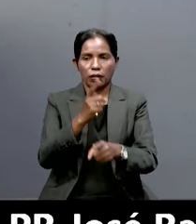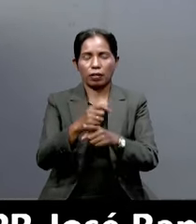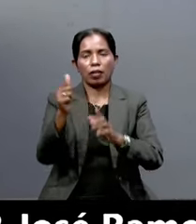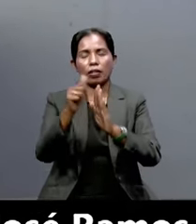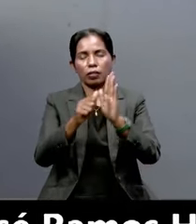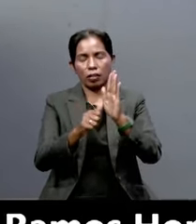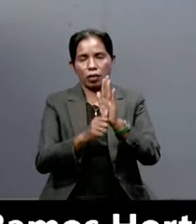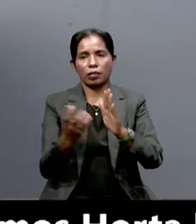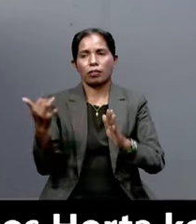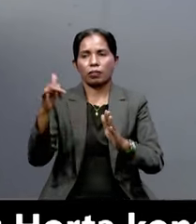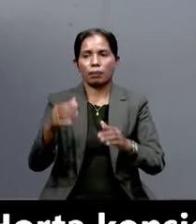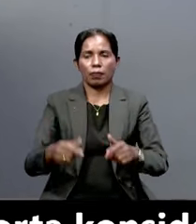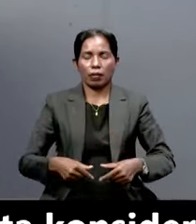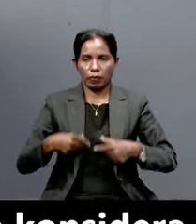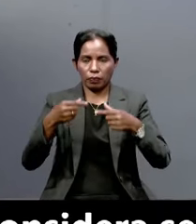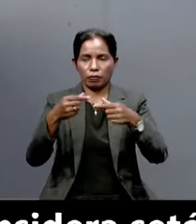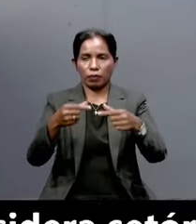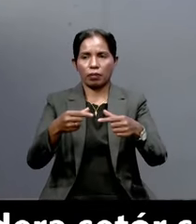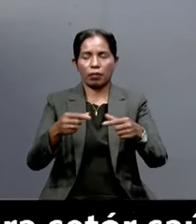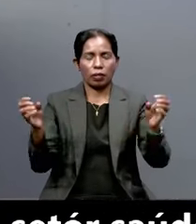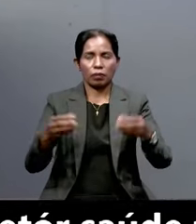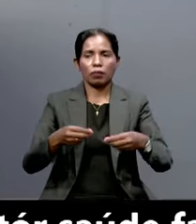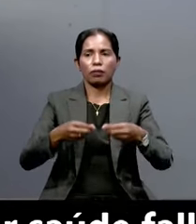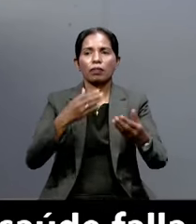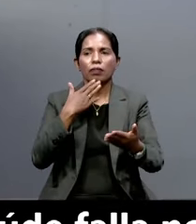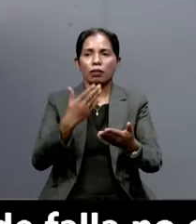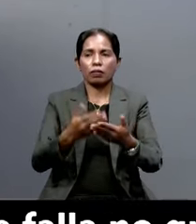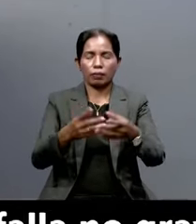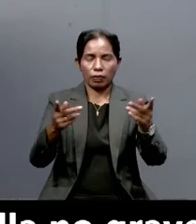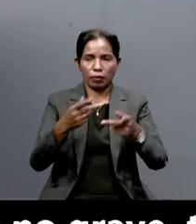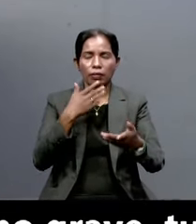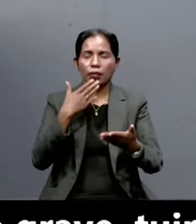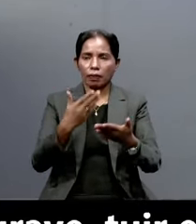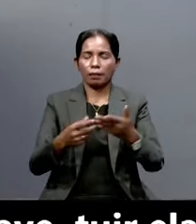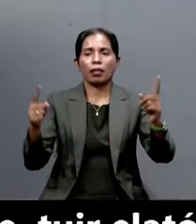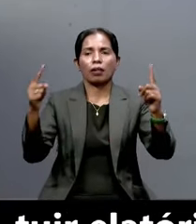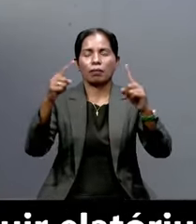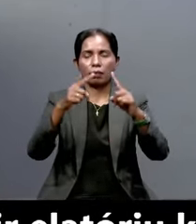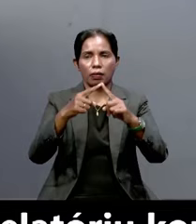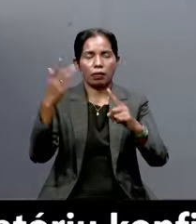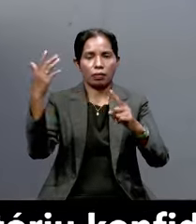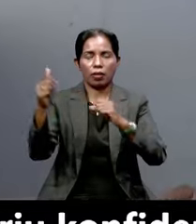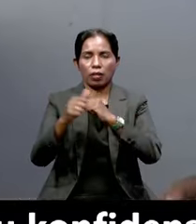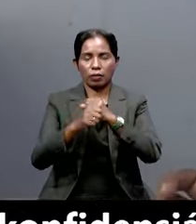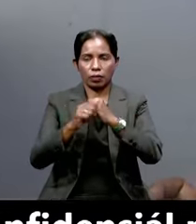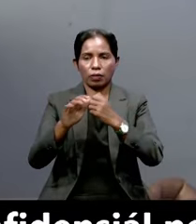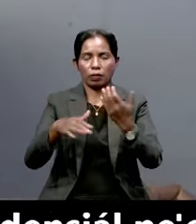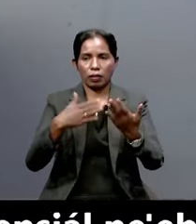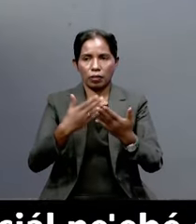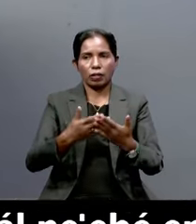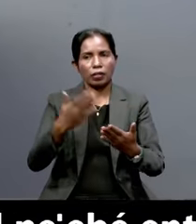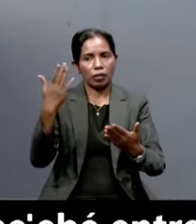ne hori ne bele fo la fo bibang la fo espaço ba iha a sound ser ne mos tan